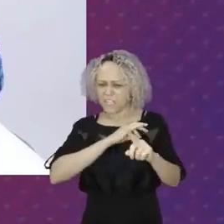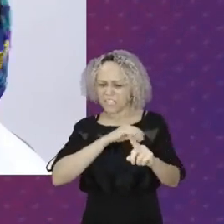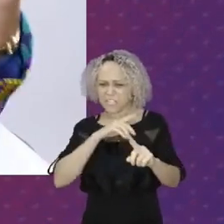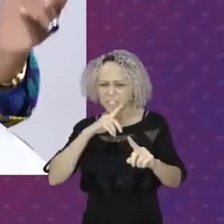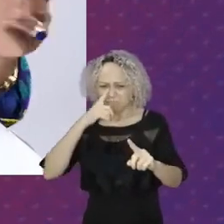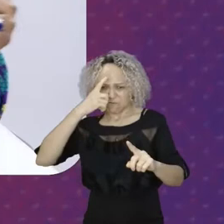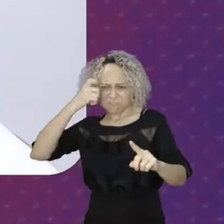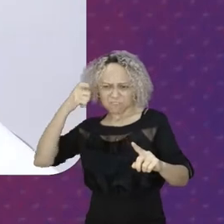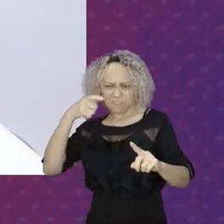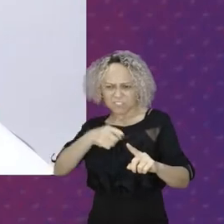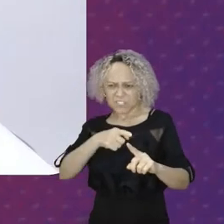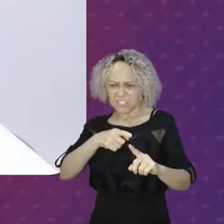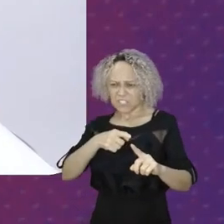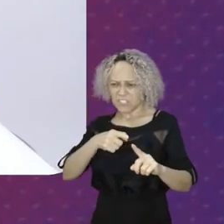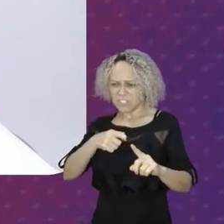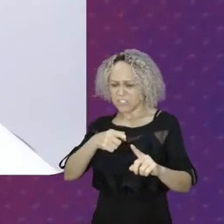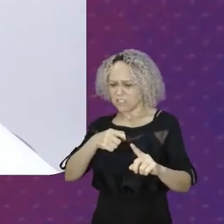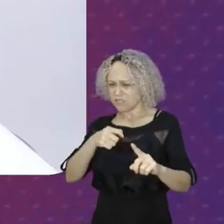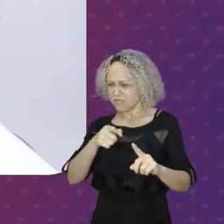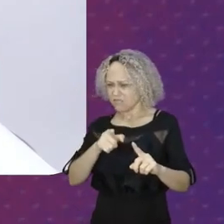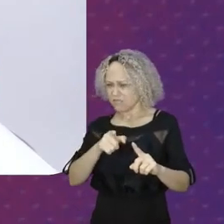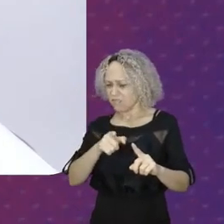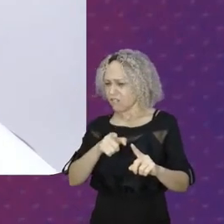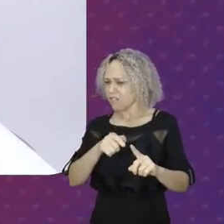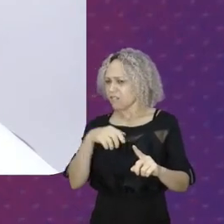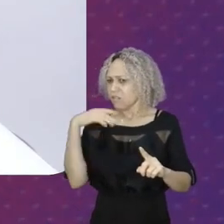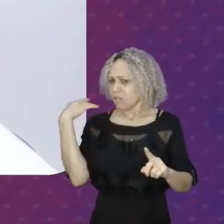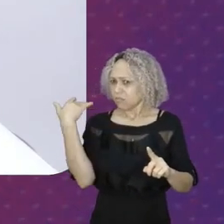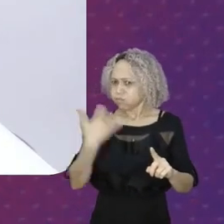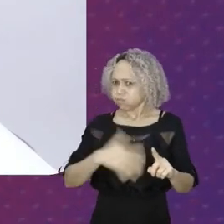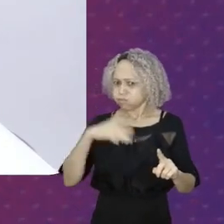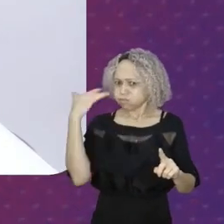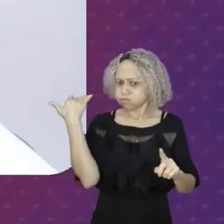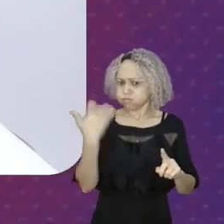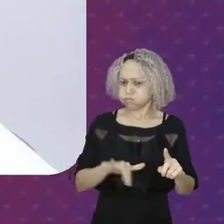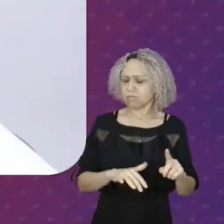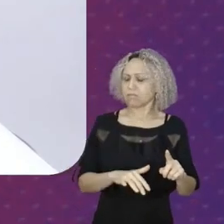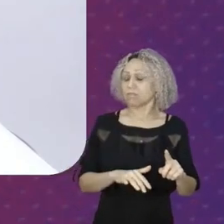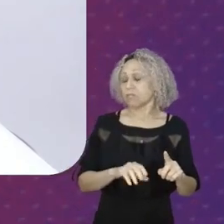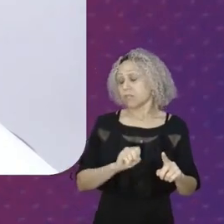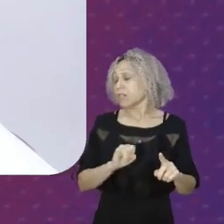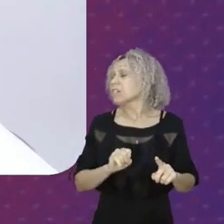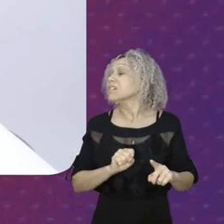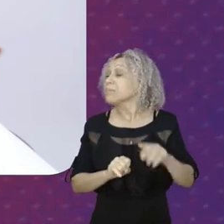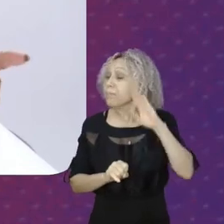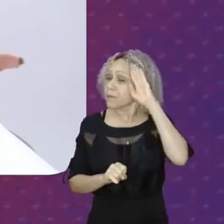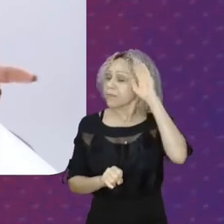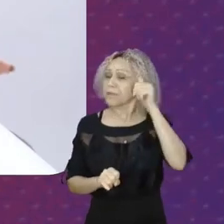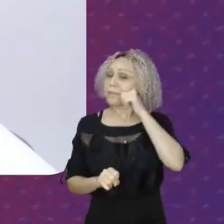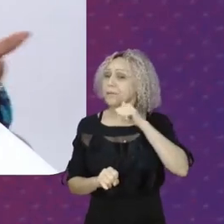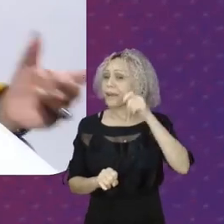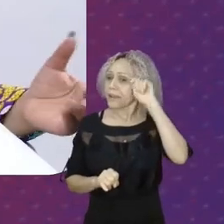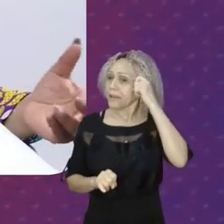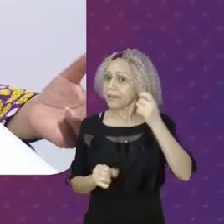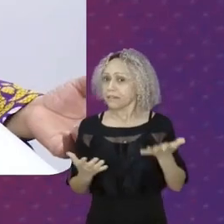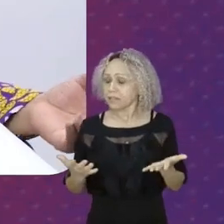e do conjunto da sociedade, porque o Brasil escravizou, o